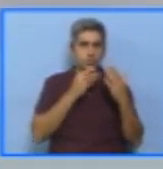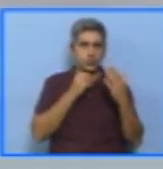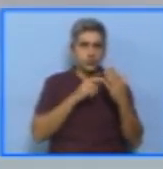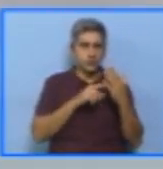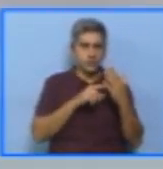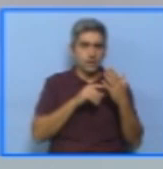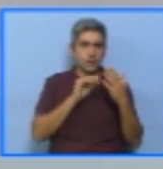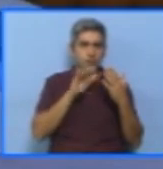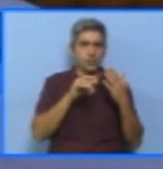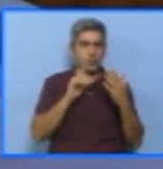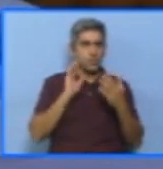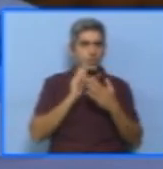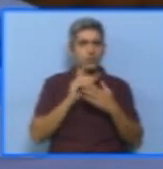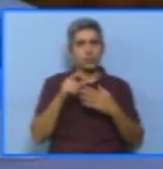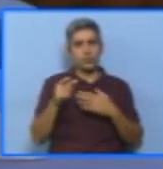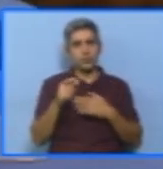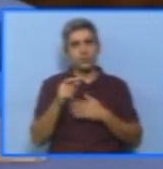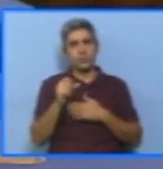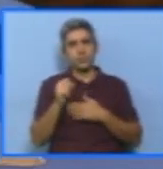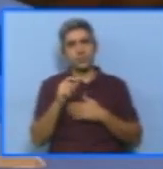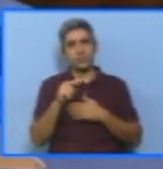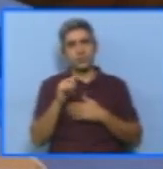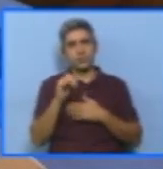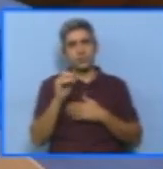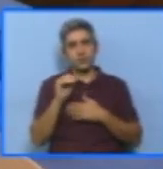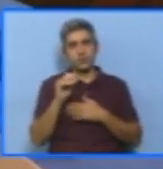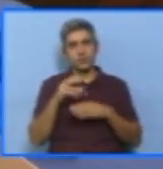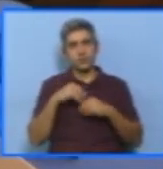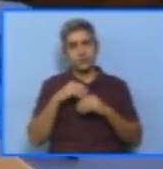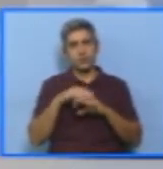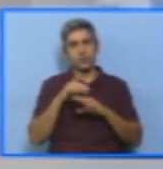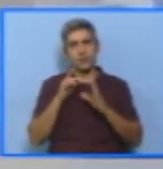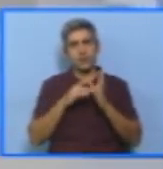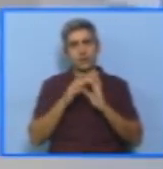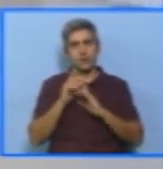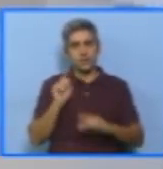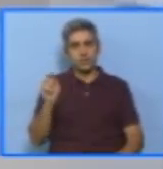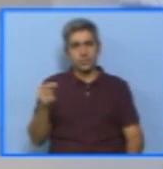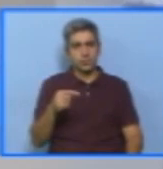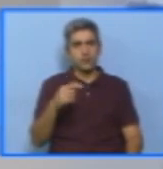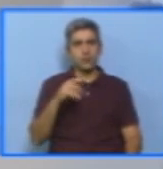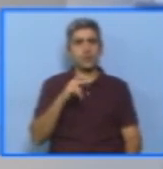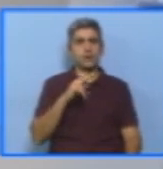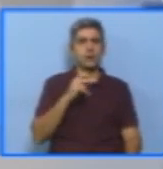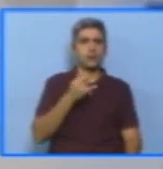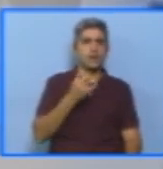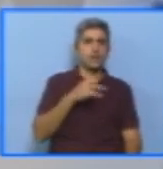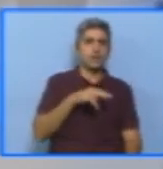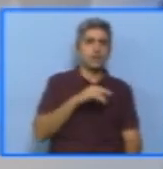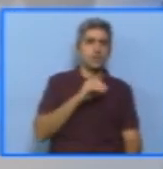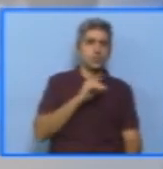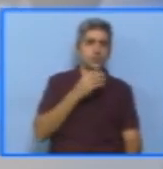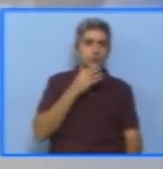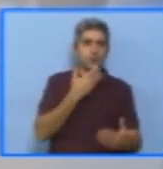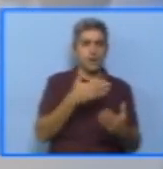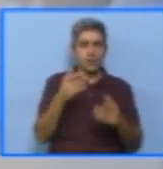primeiros chamados, os últimos são os gentios, aqueles que aderem através de Cristo. Mas, para além disso, os rabinos diziam, bem, deu tanto a